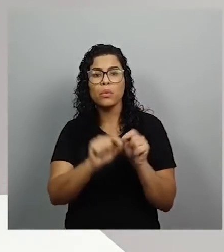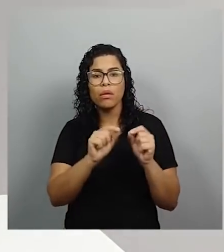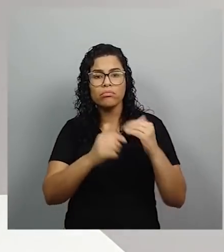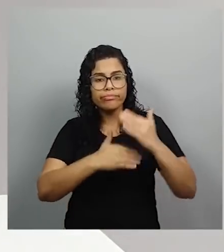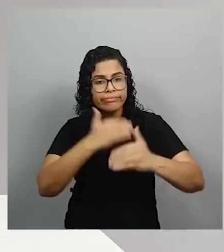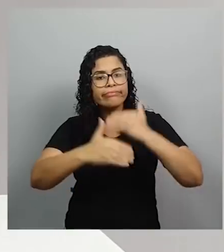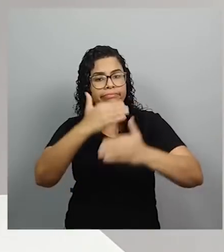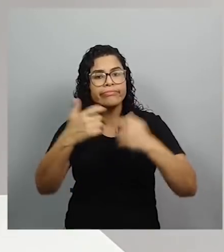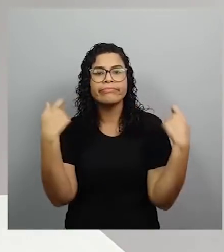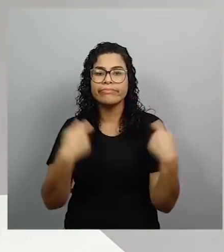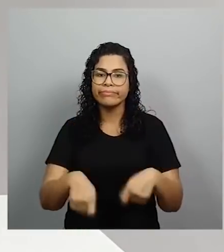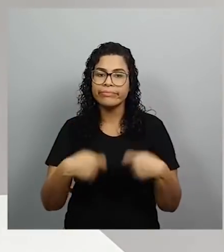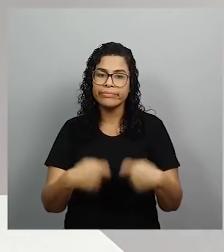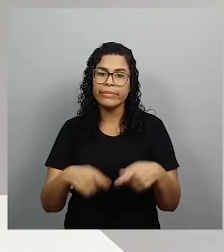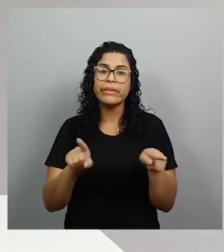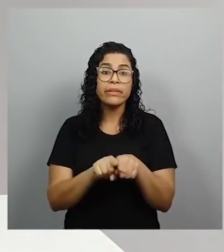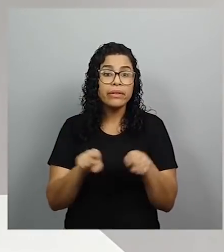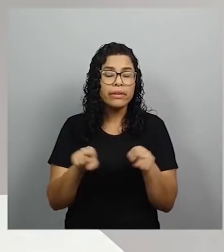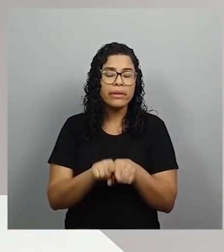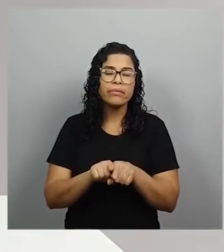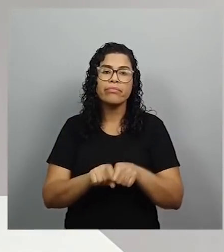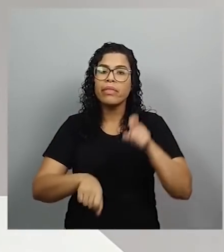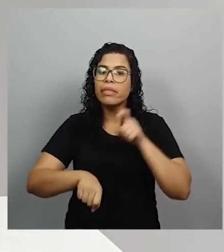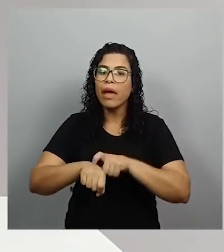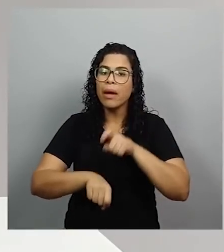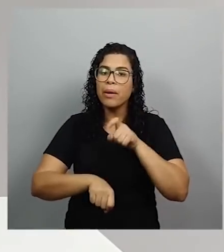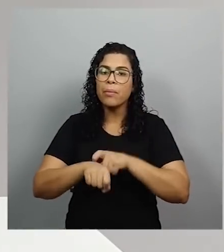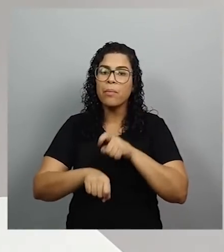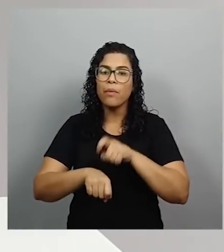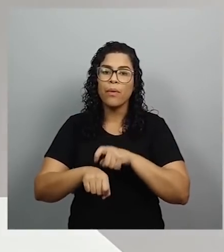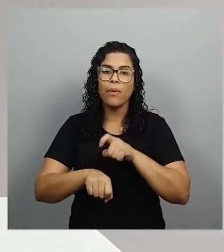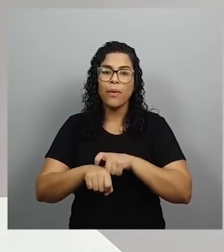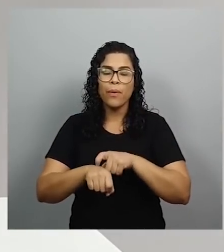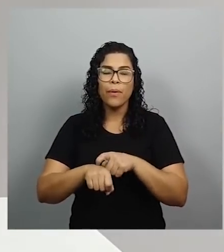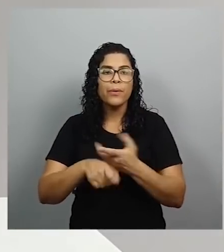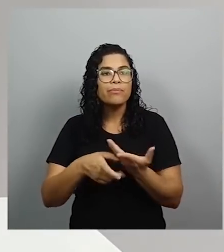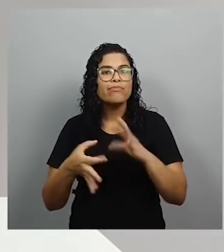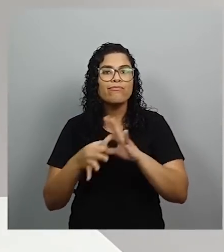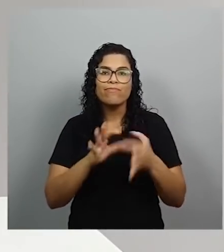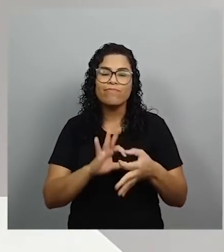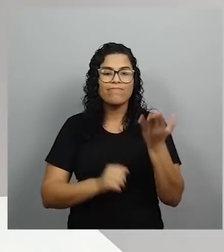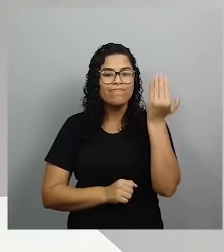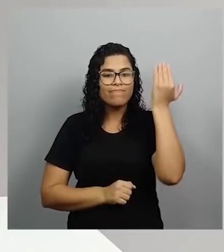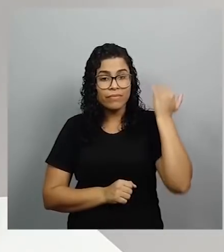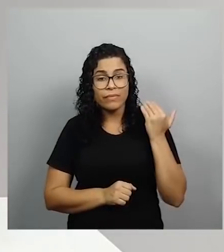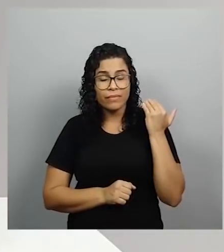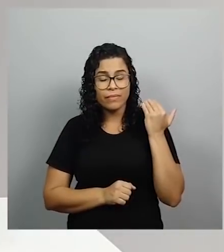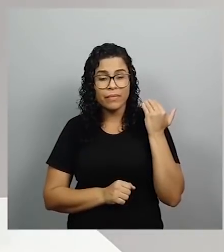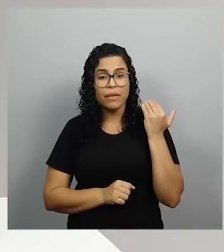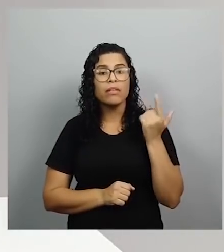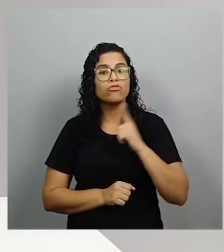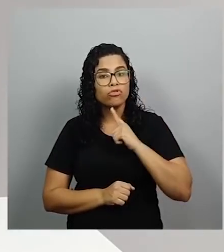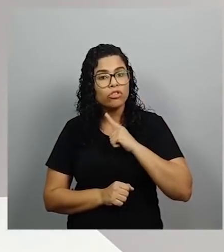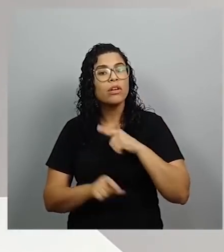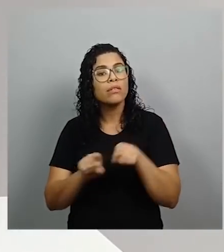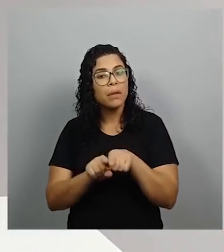se fôssemos contar com o tempo dos Jogos Olímpicos da Antiguidade, teria uma conta ainda maior